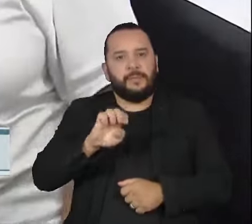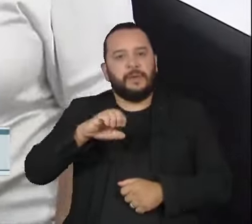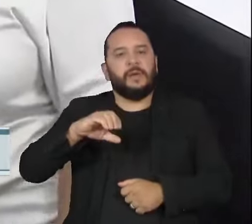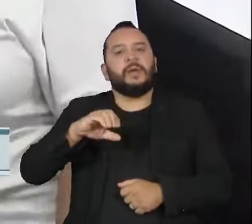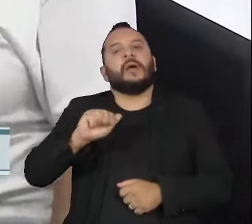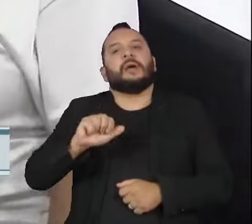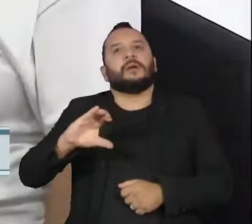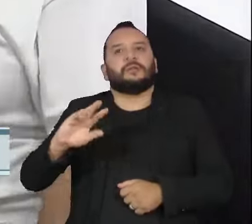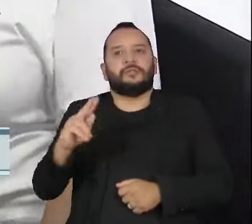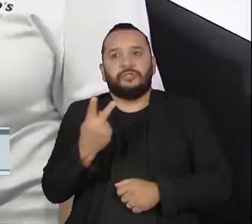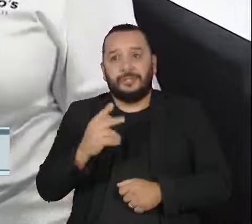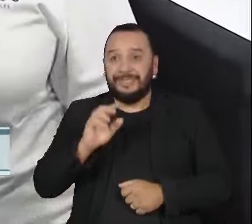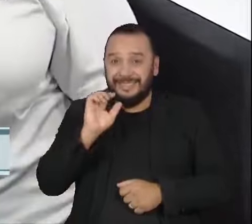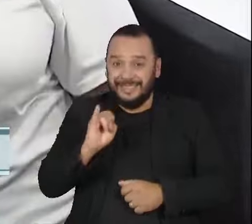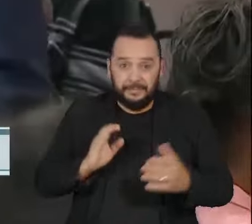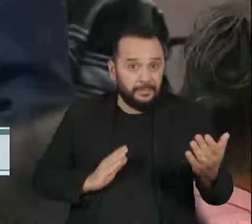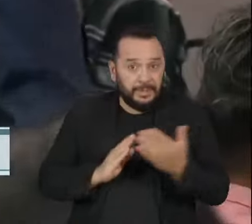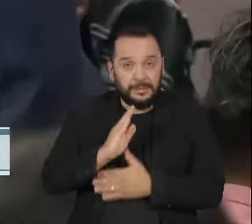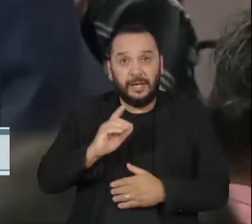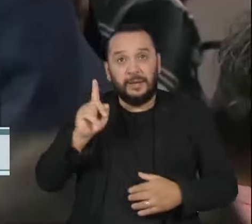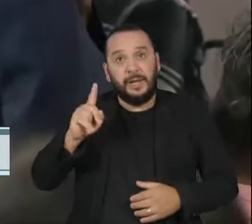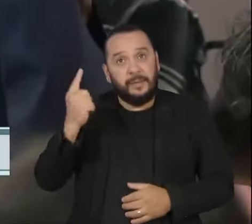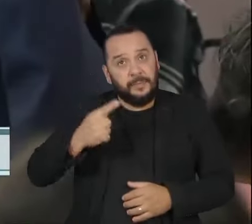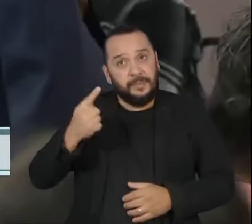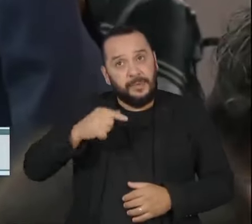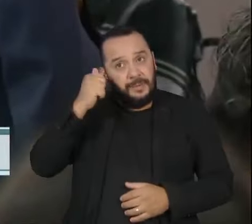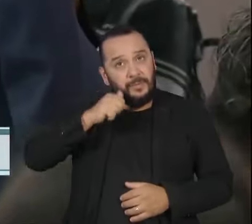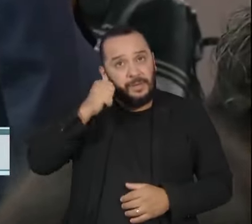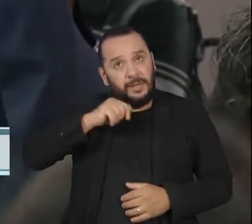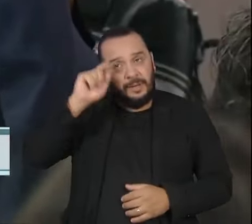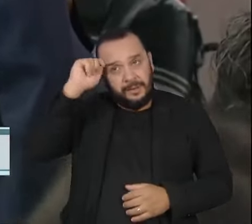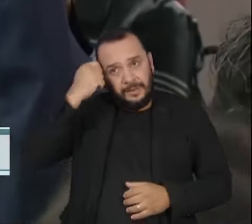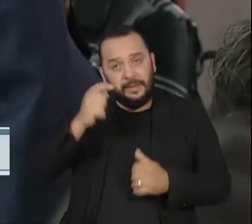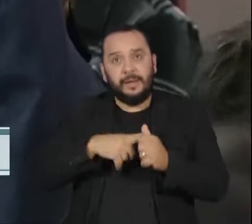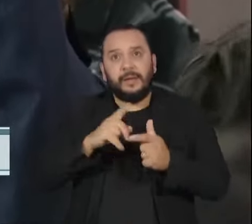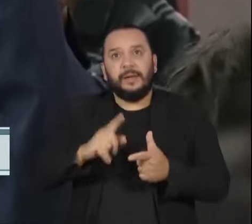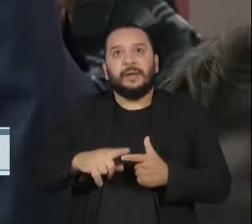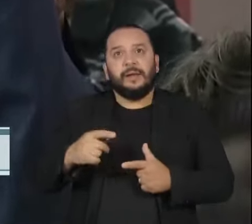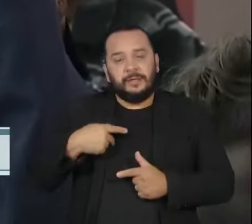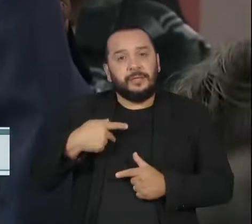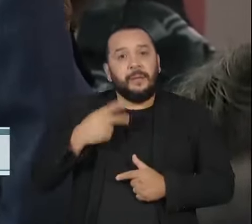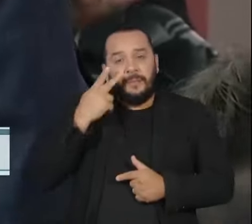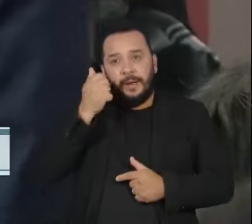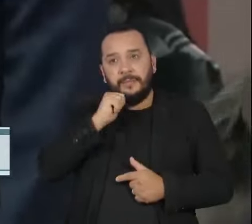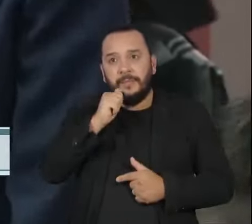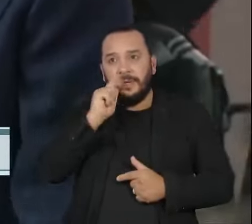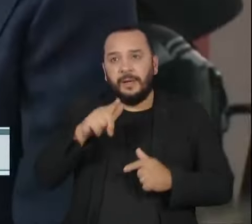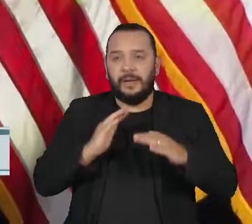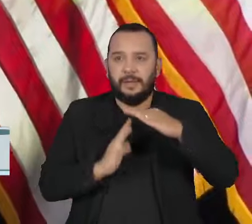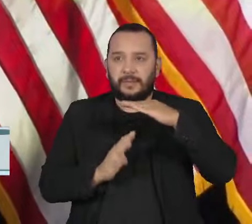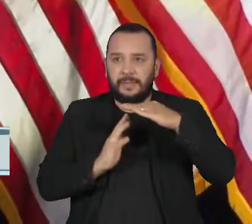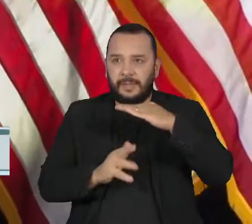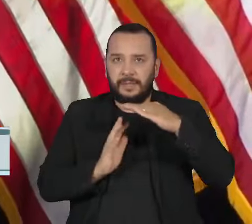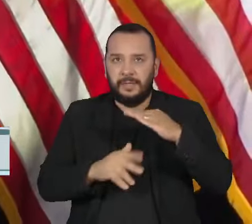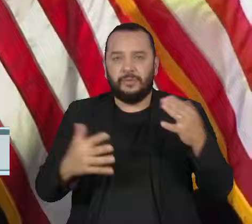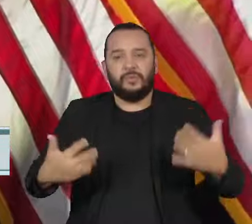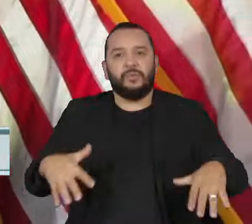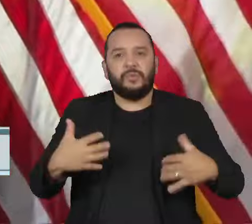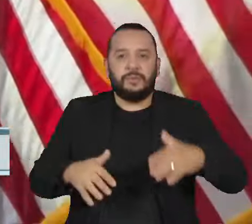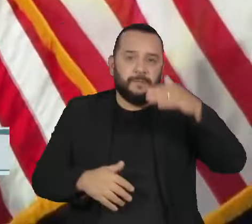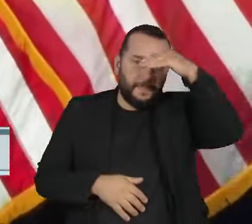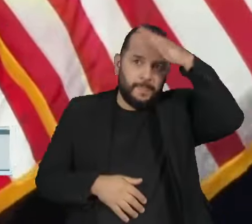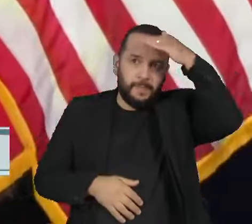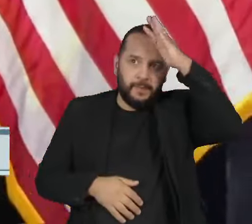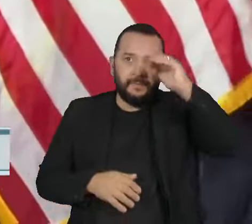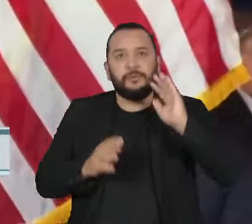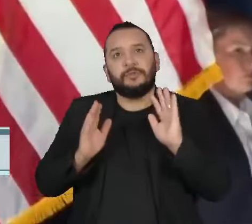se tornará a primeira mulher a ocupar a Casa Branca. Mulher, negra, filha de imigrantes. Ineditismo triplo. Trump também